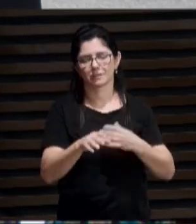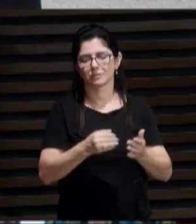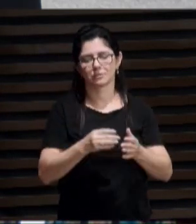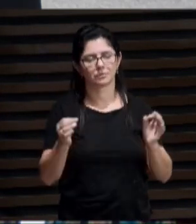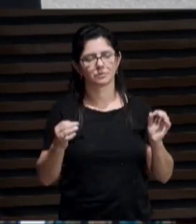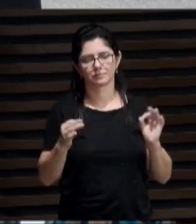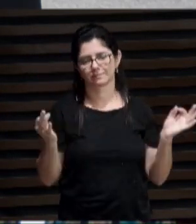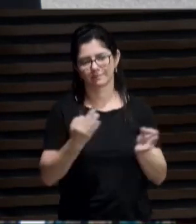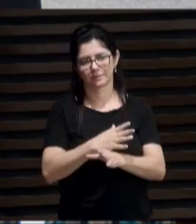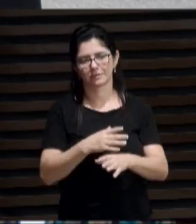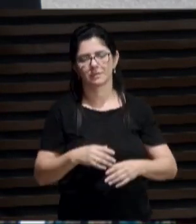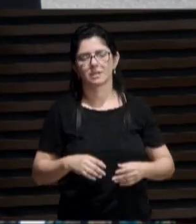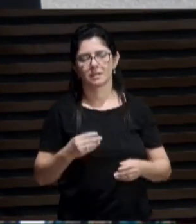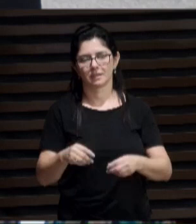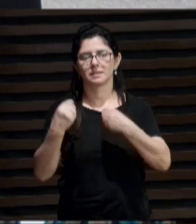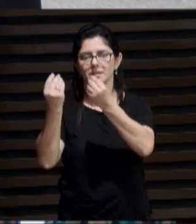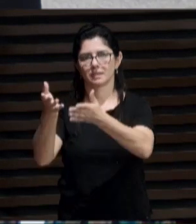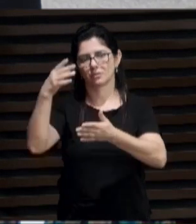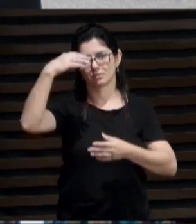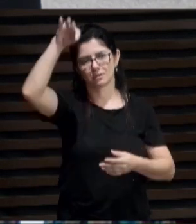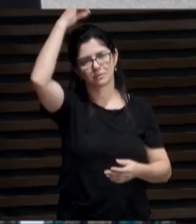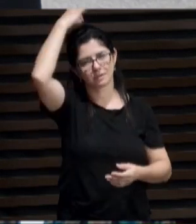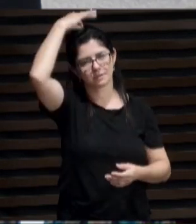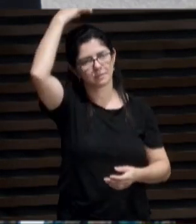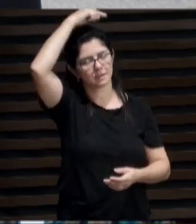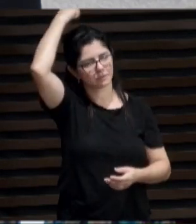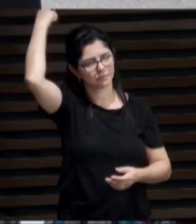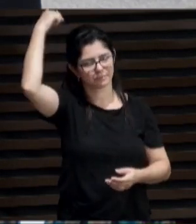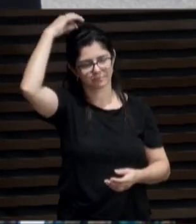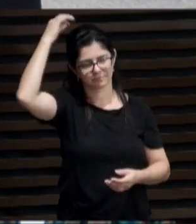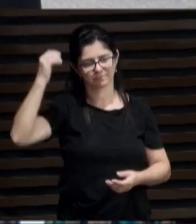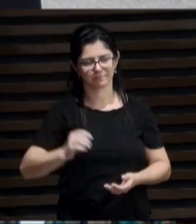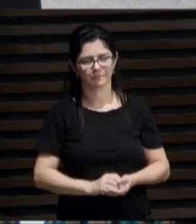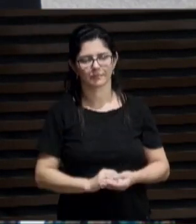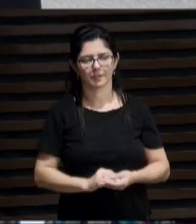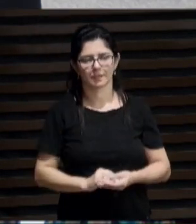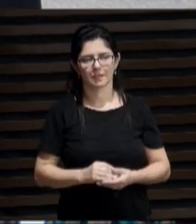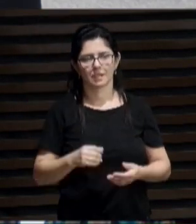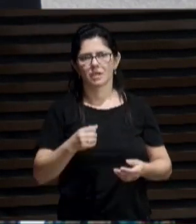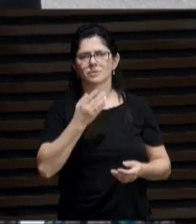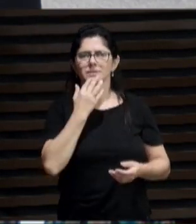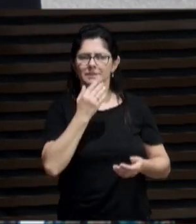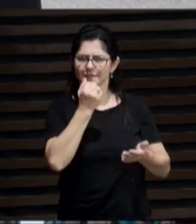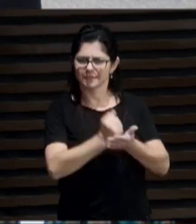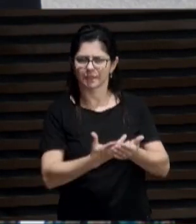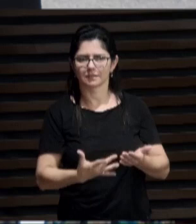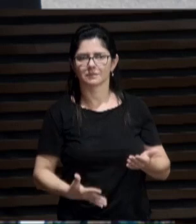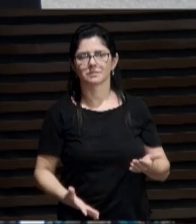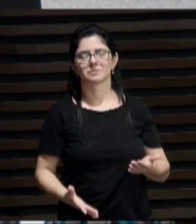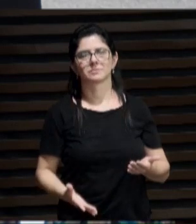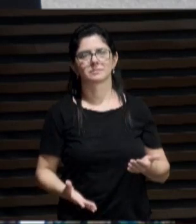seu espírito, ele entregou o seu espírito. O seu sangue se esvaiu, ele ali